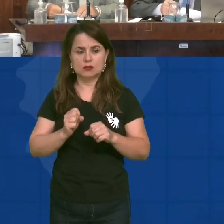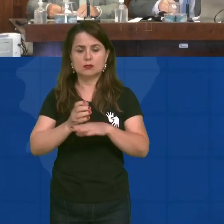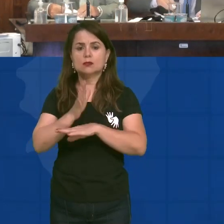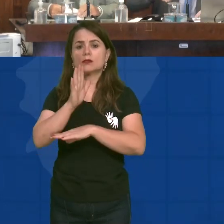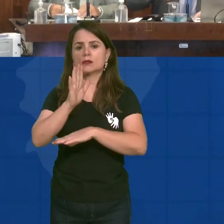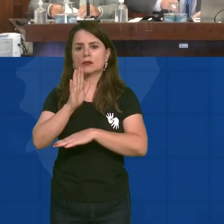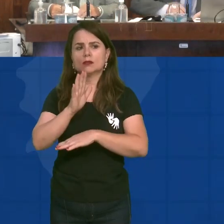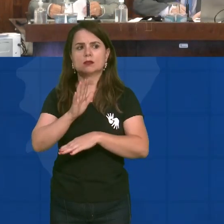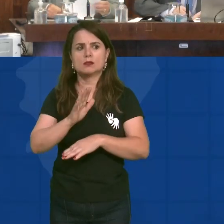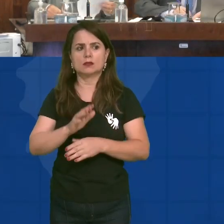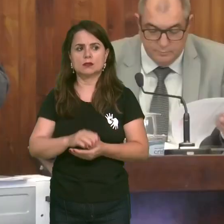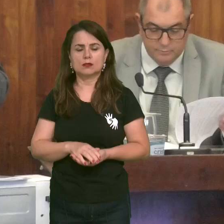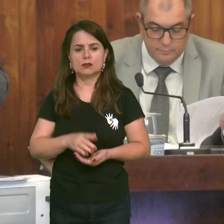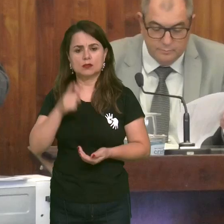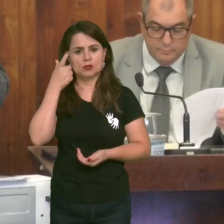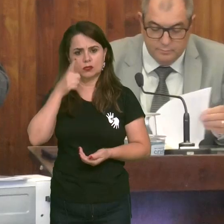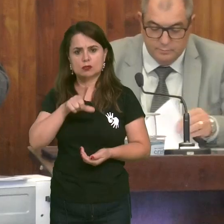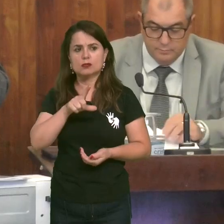aprovado